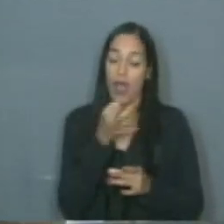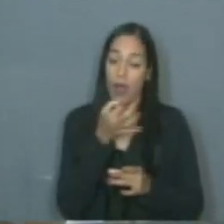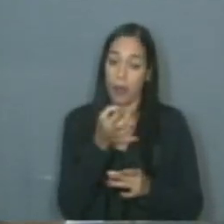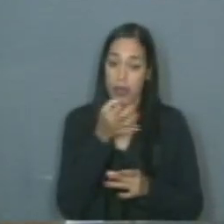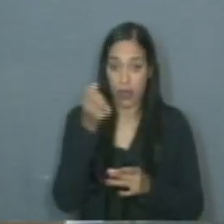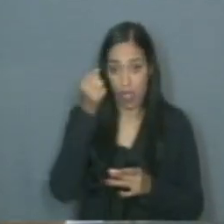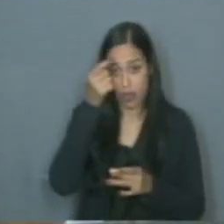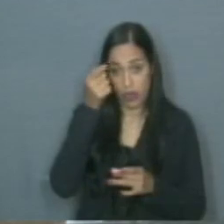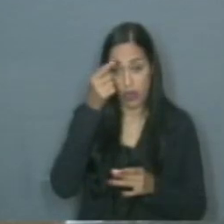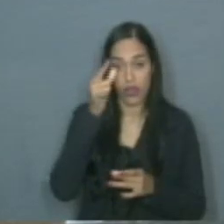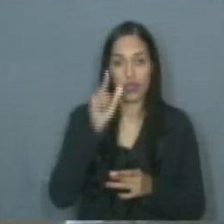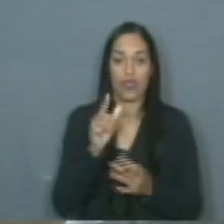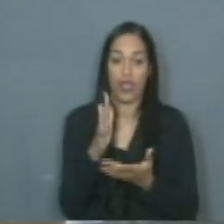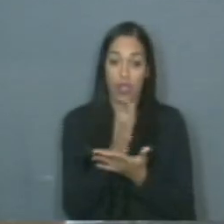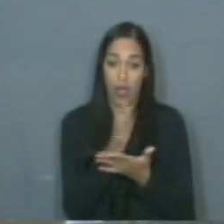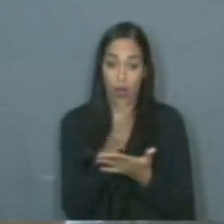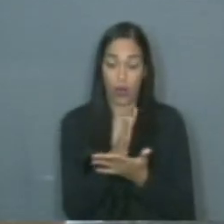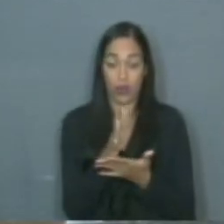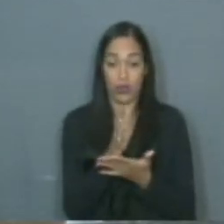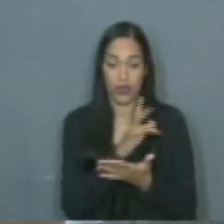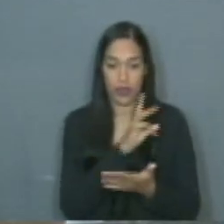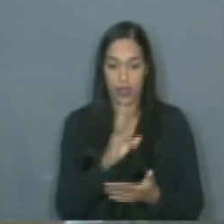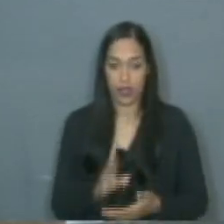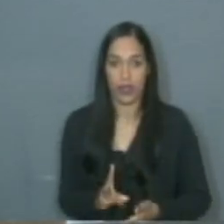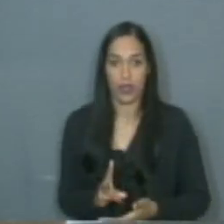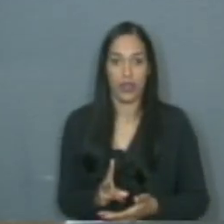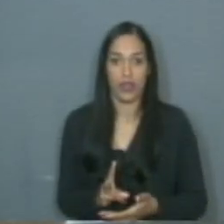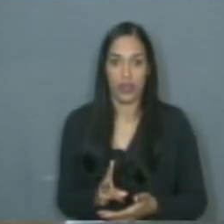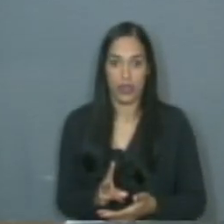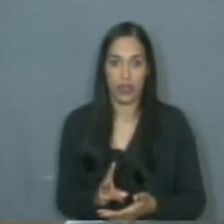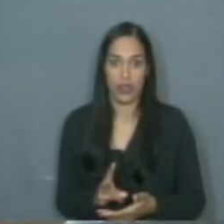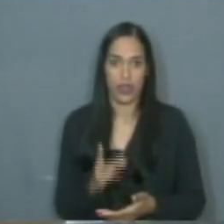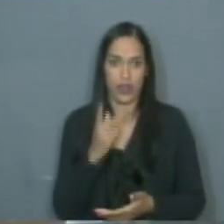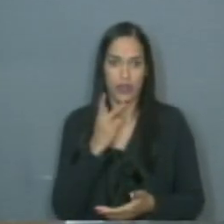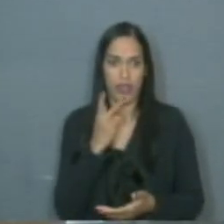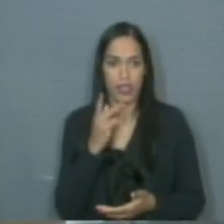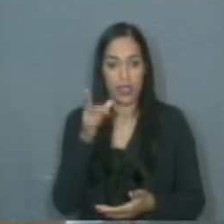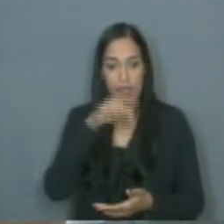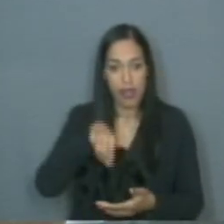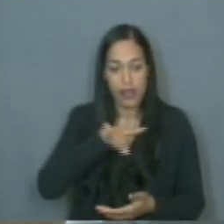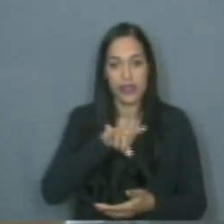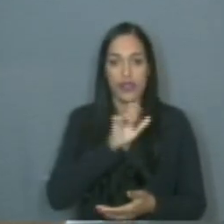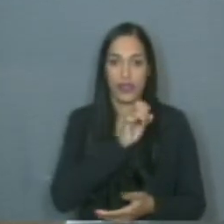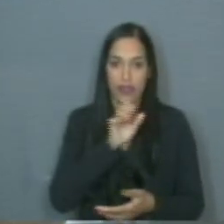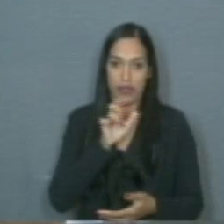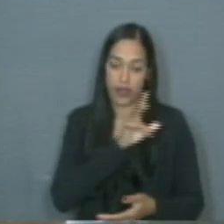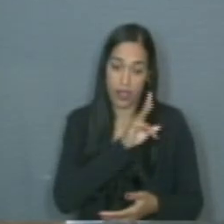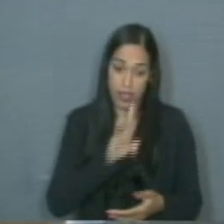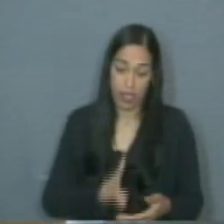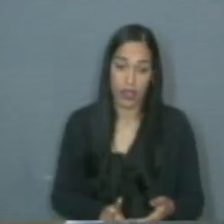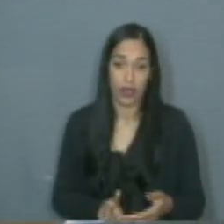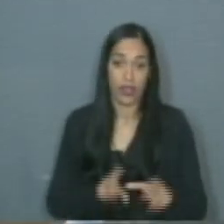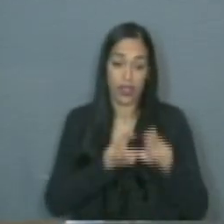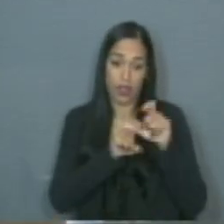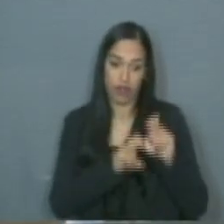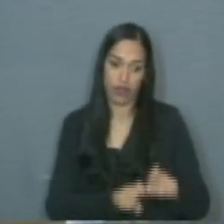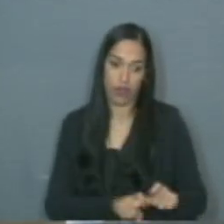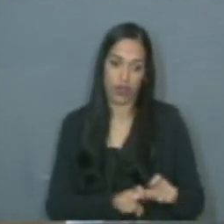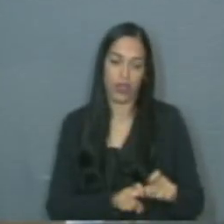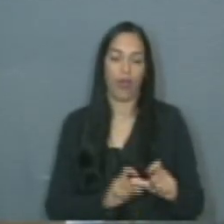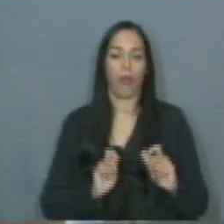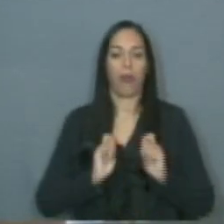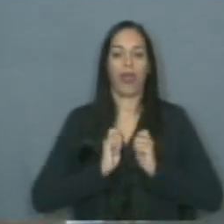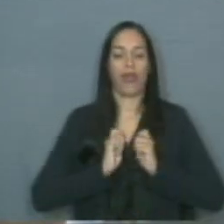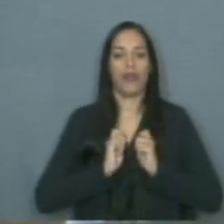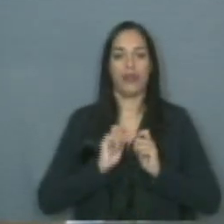aqui. Em nenhum momento eu falei que esses vereadores eram a escória da sociedade. Mas, se a